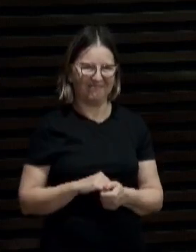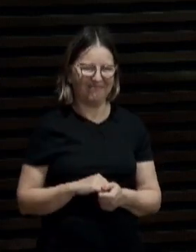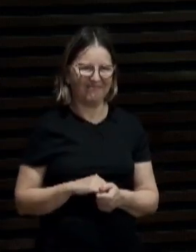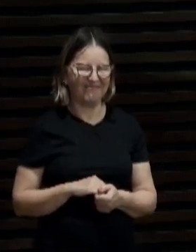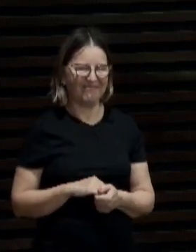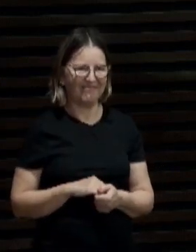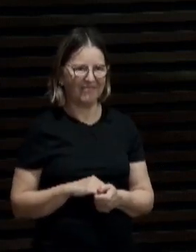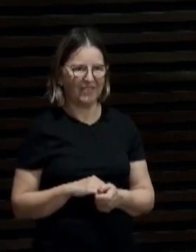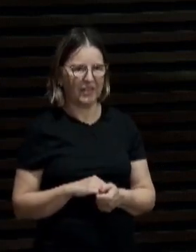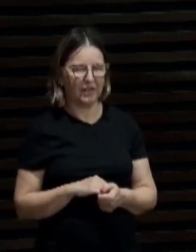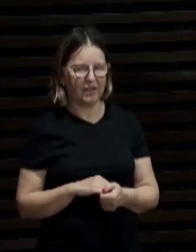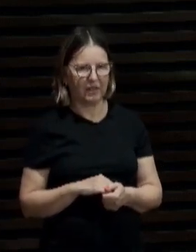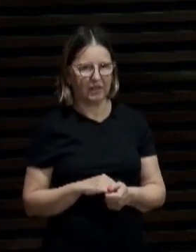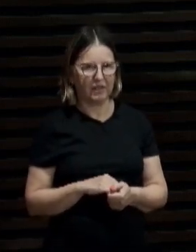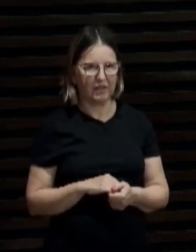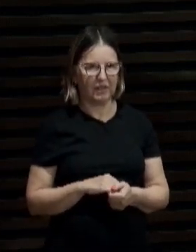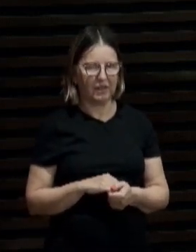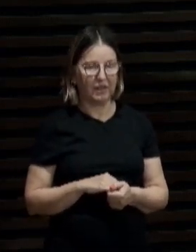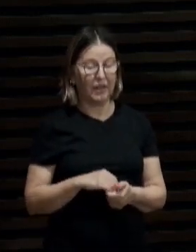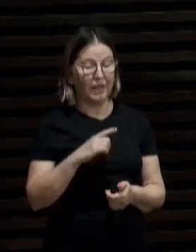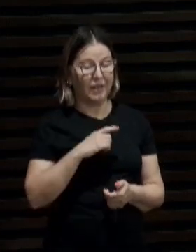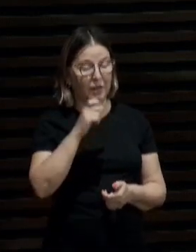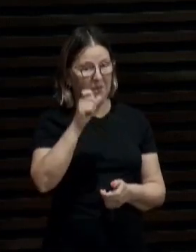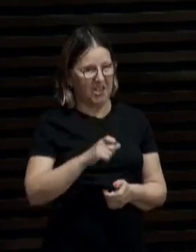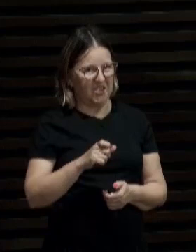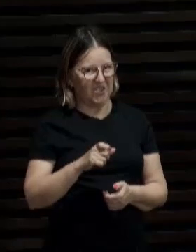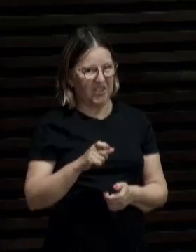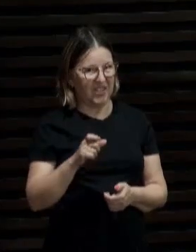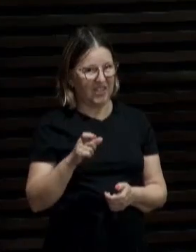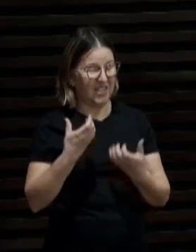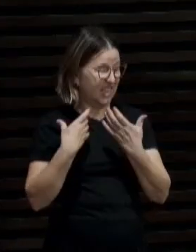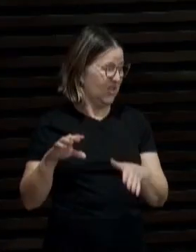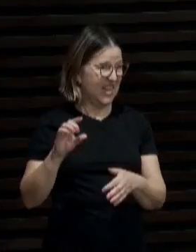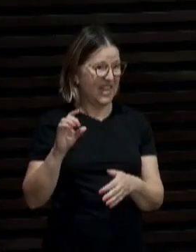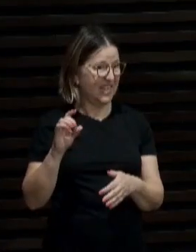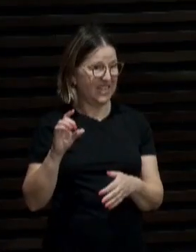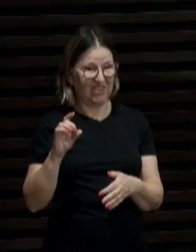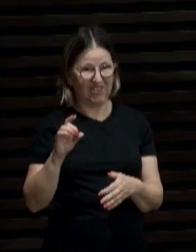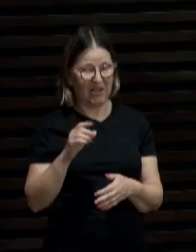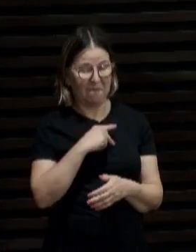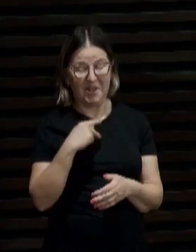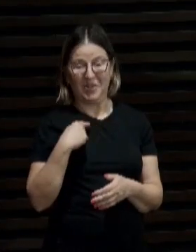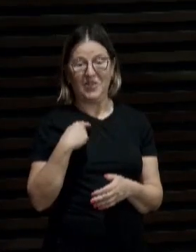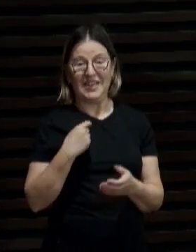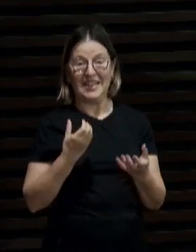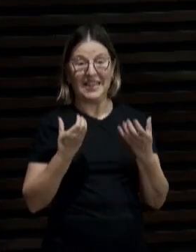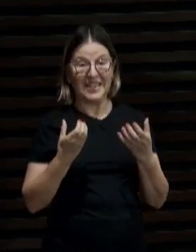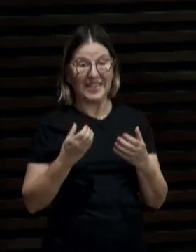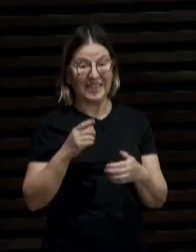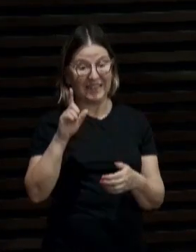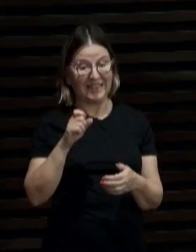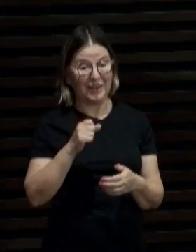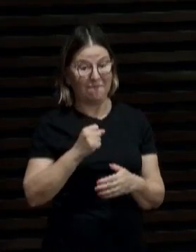O sujeito, ele não se contenta em ser pastor, em ser evangelista missionário, ele precisa dar um jeito dele ser mais do que o outro, né?